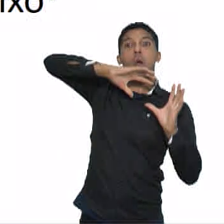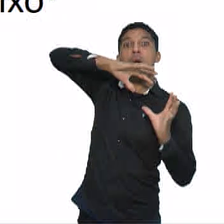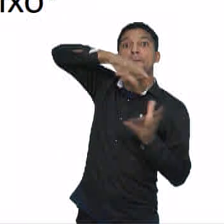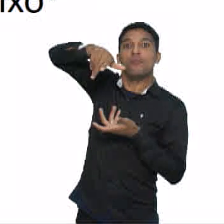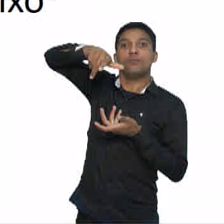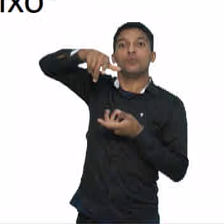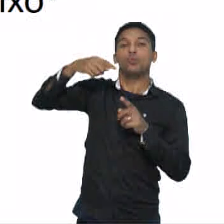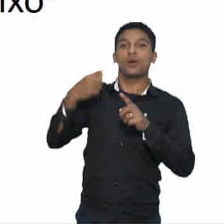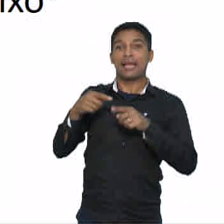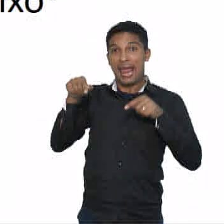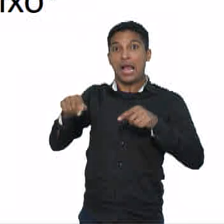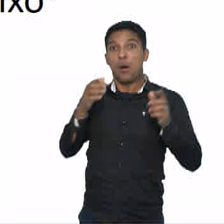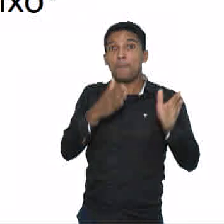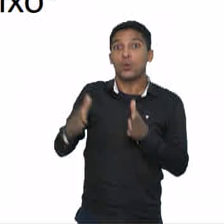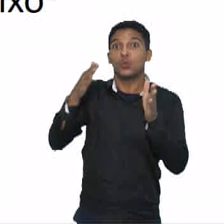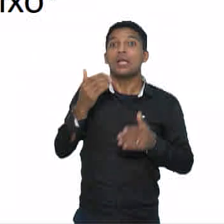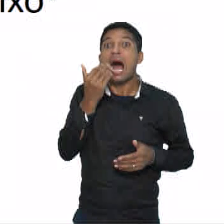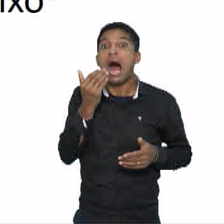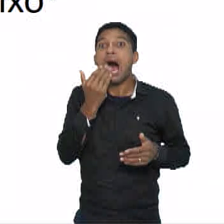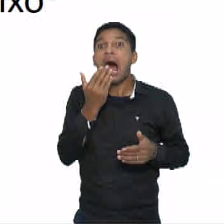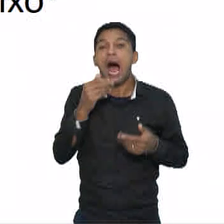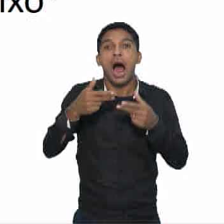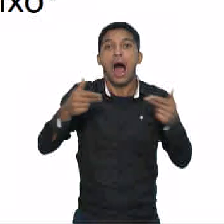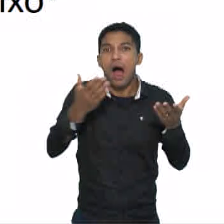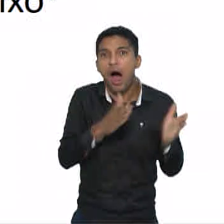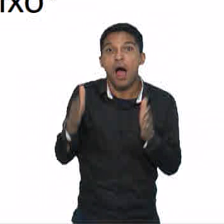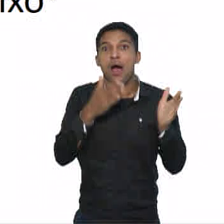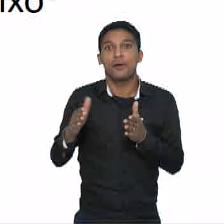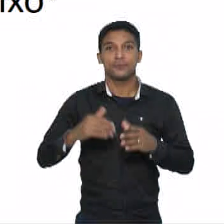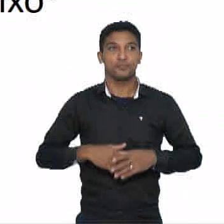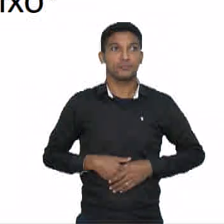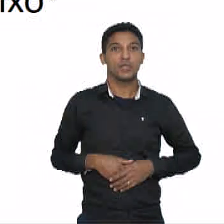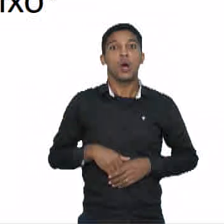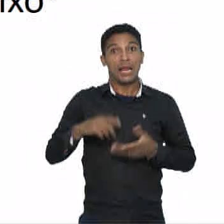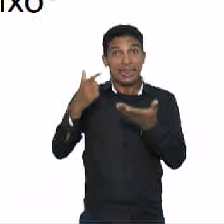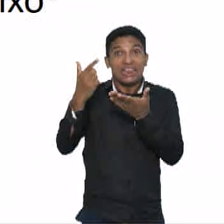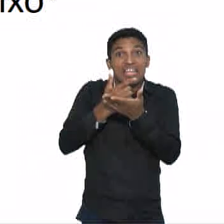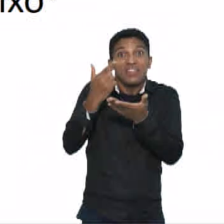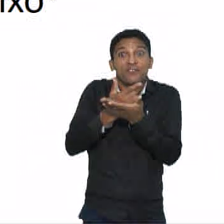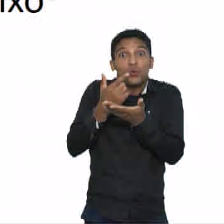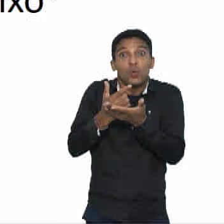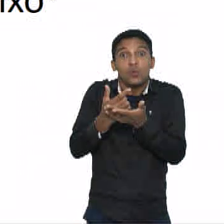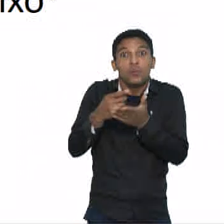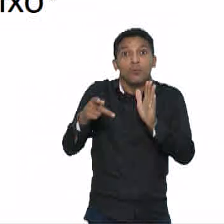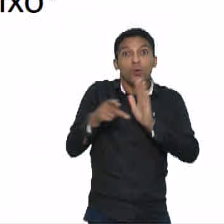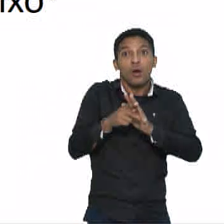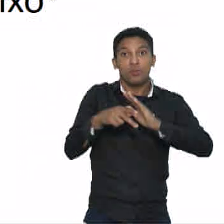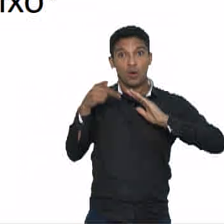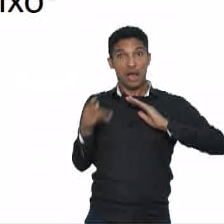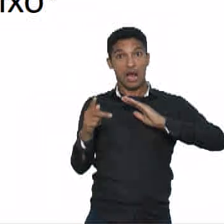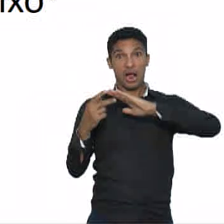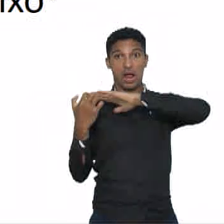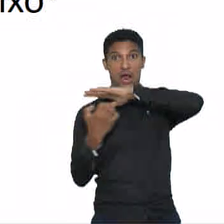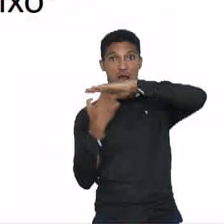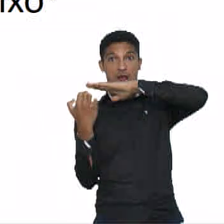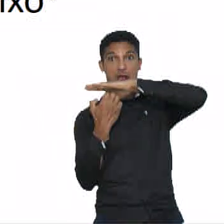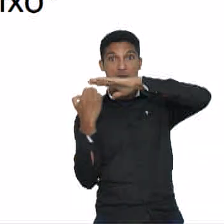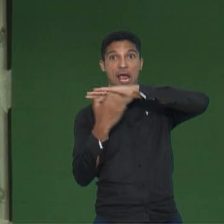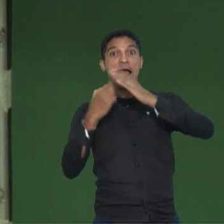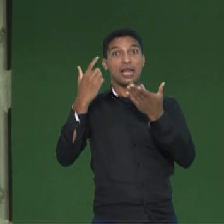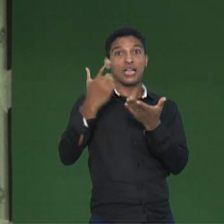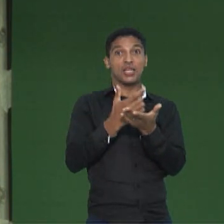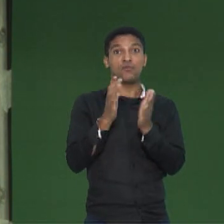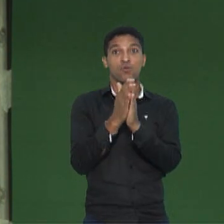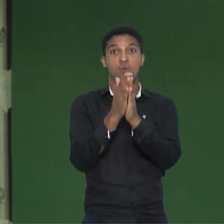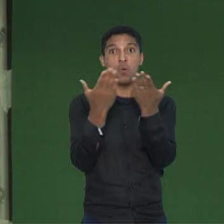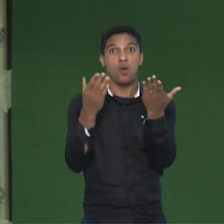A Embrapa, em um dos seus livros publicados, argumenta, isso aqui eu busquei num dos livros da Embrapa para virar